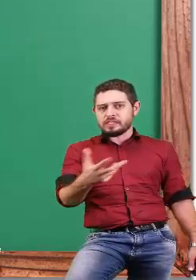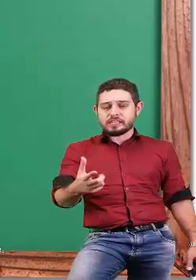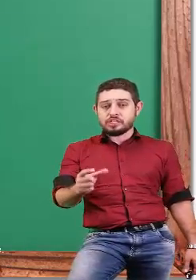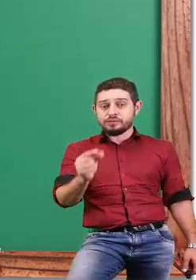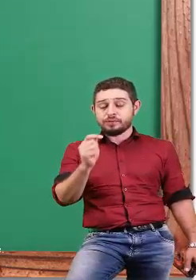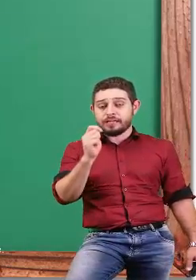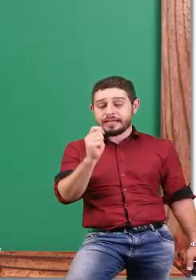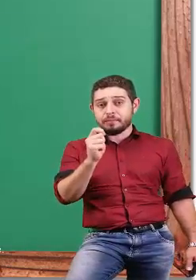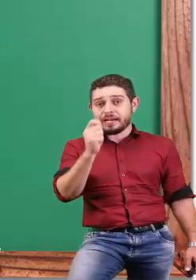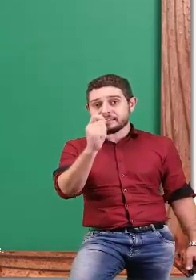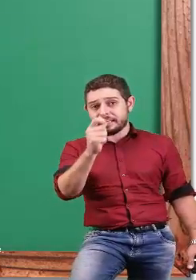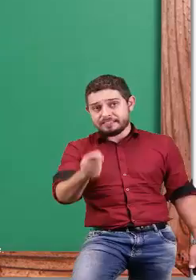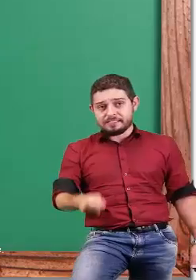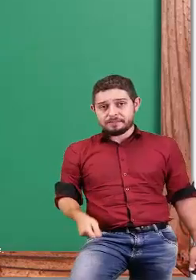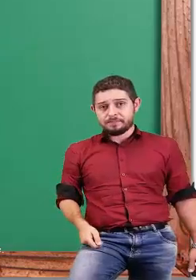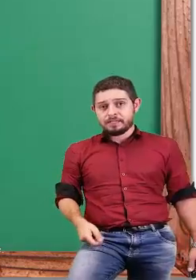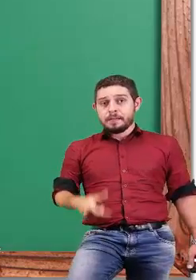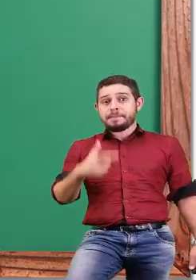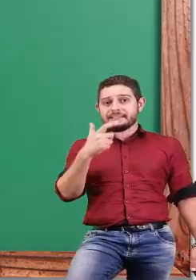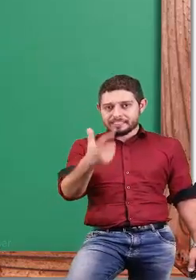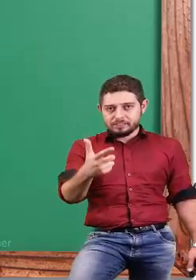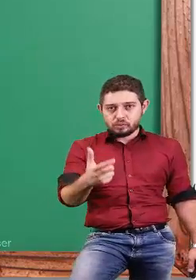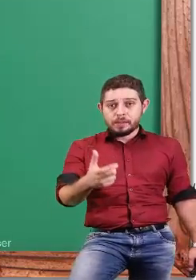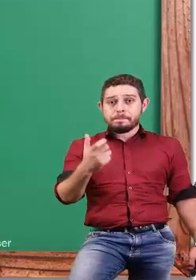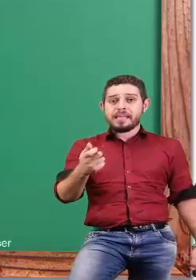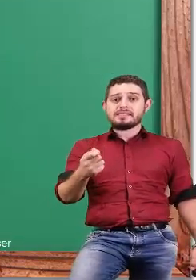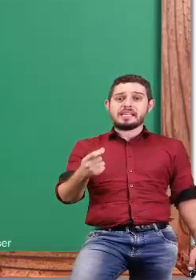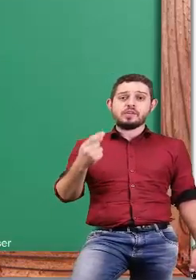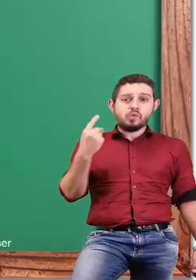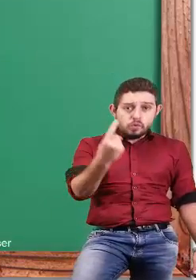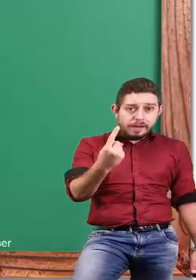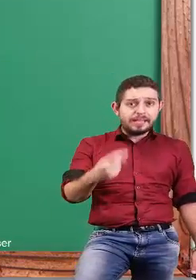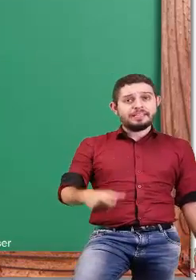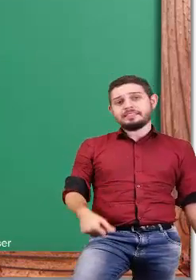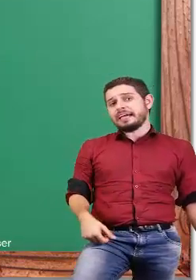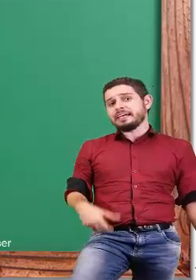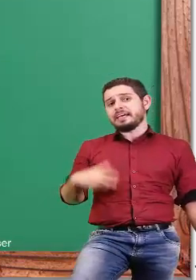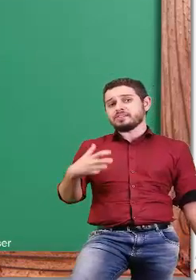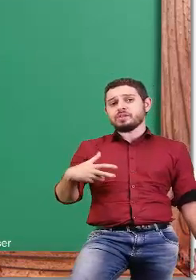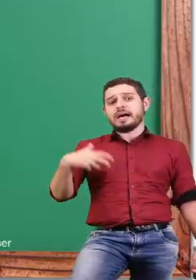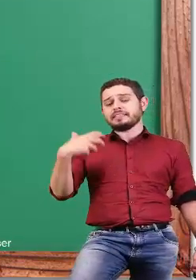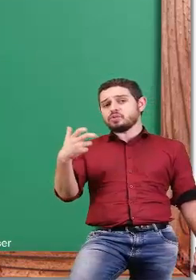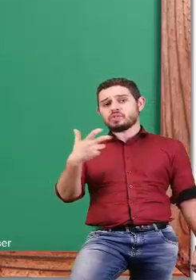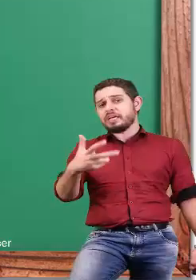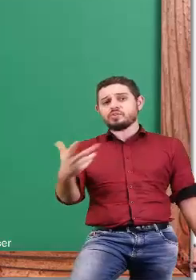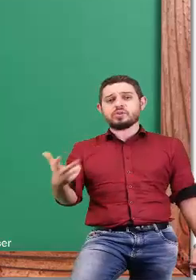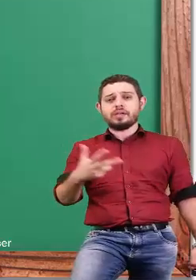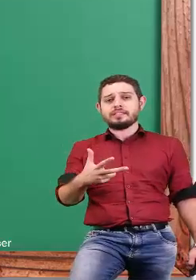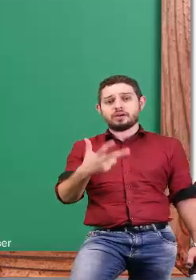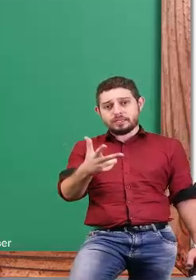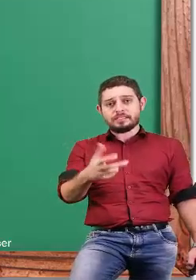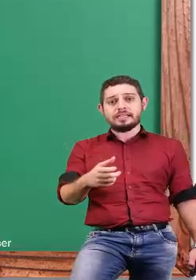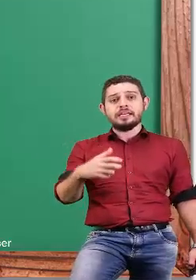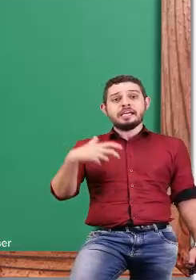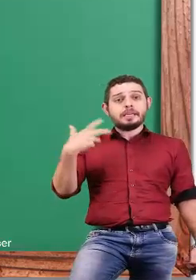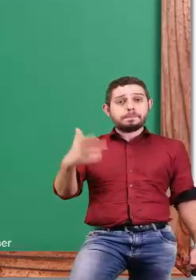texto dissertativo é elaborar a tese. Para tanto, pense em uma ideia relacionada aos textos